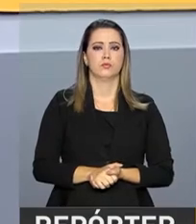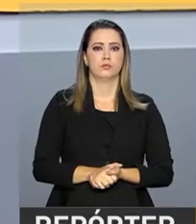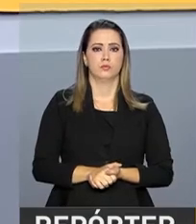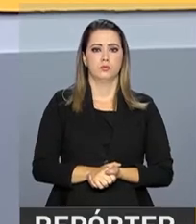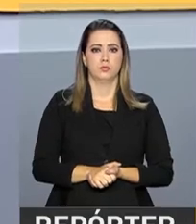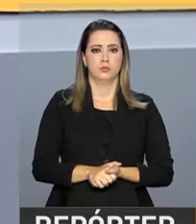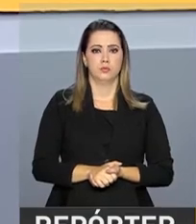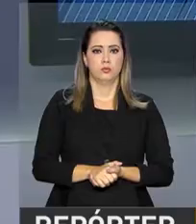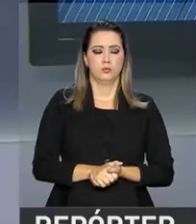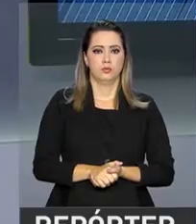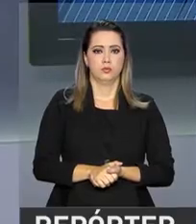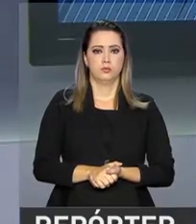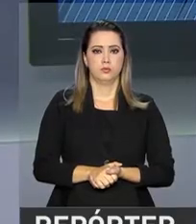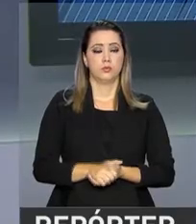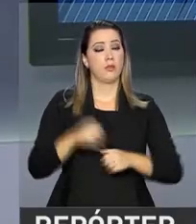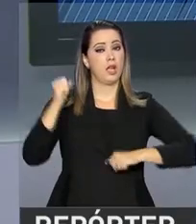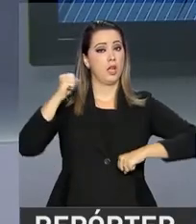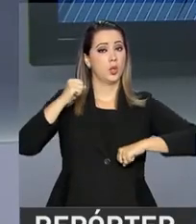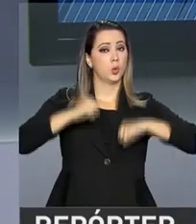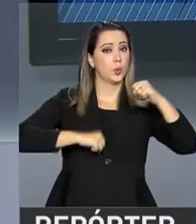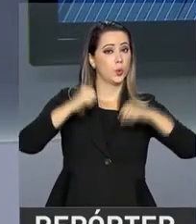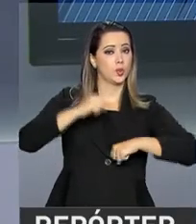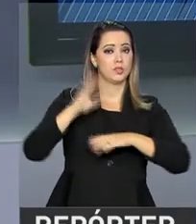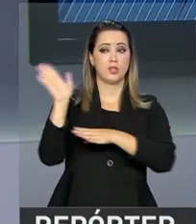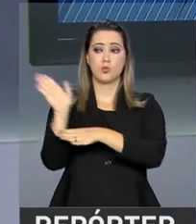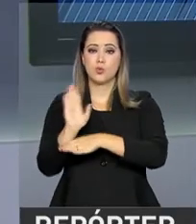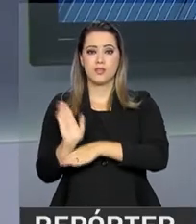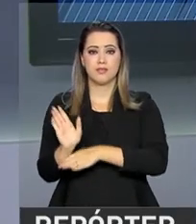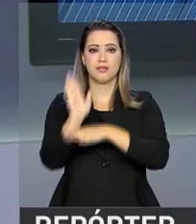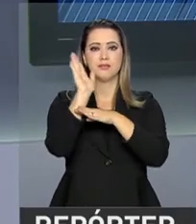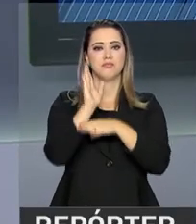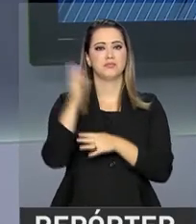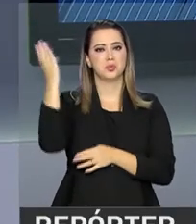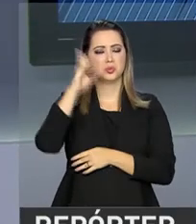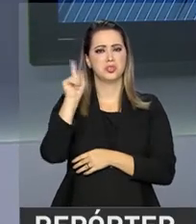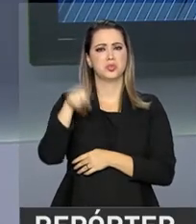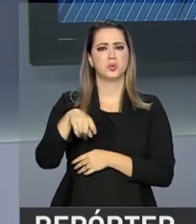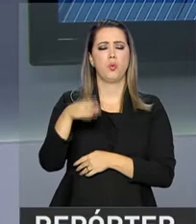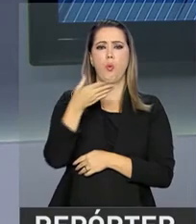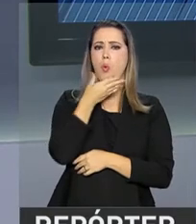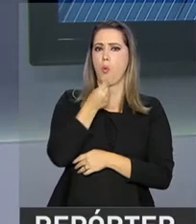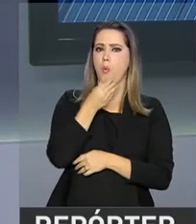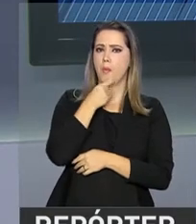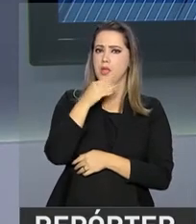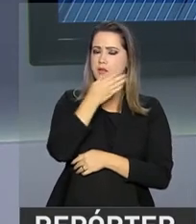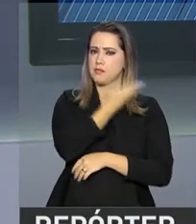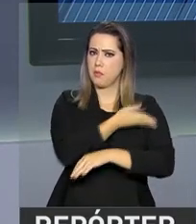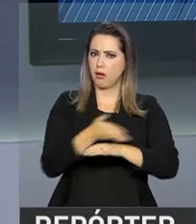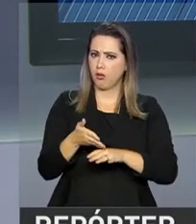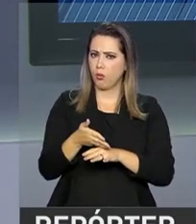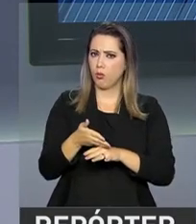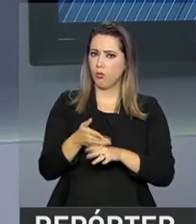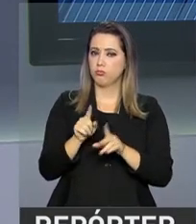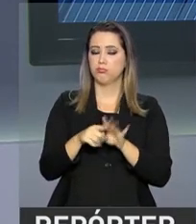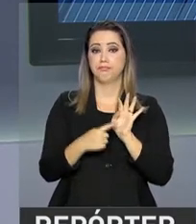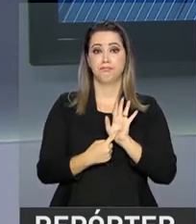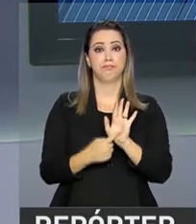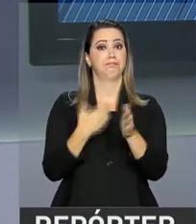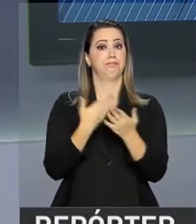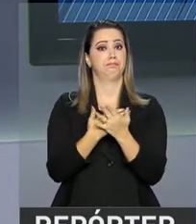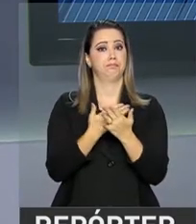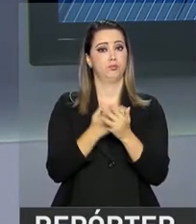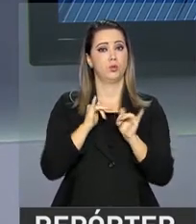empreendedor a indústria cinematográfica brasileira dominada por homens brancos a constatação vem de um estudo divulgado